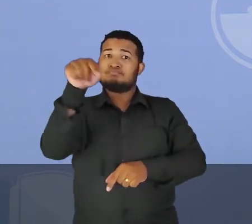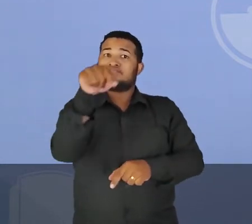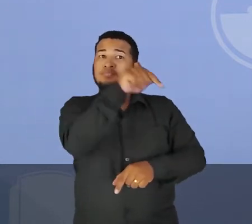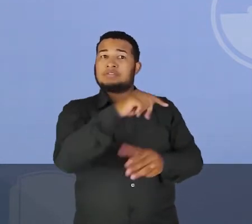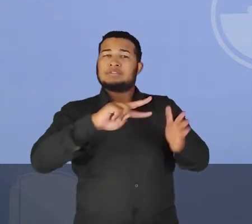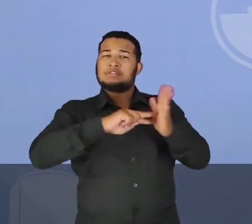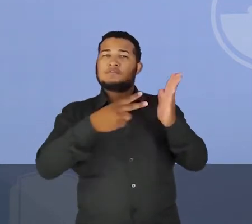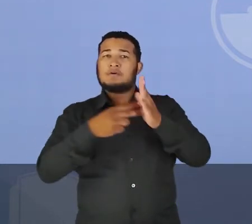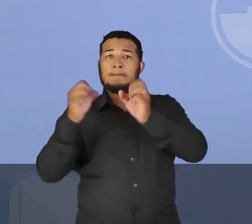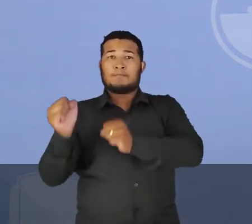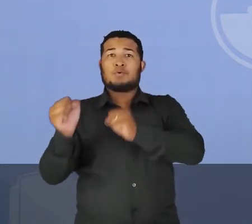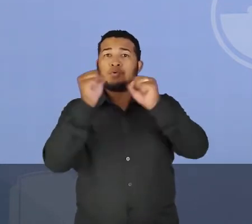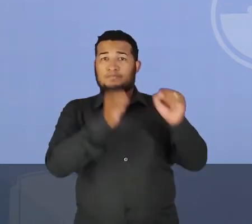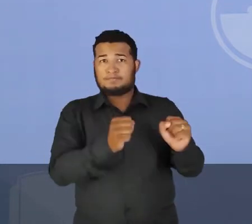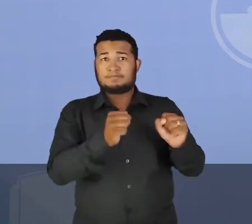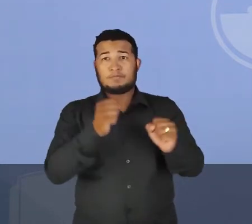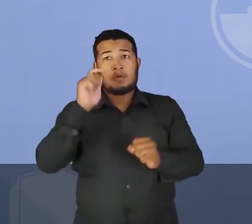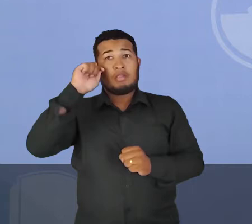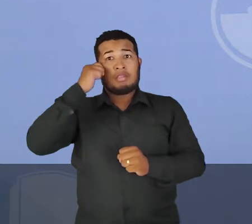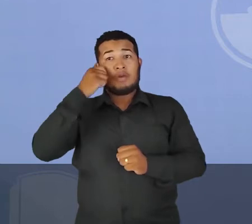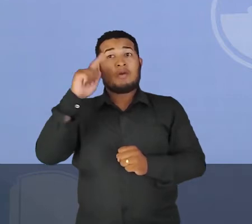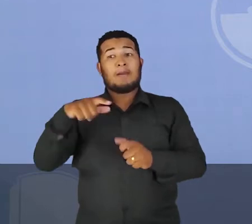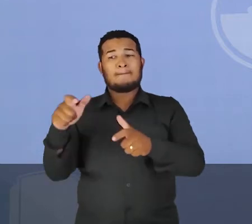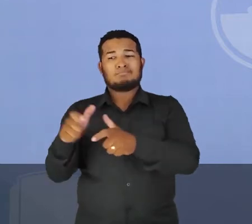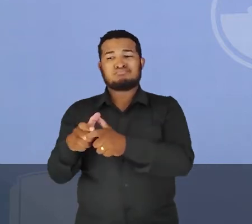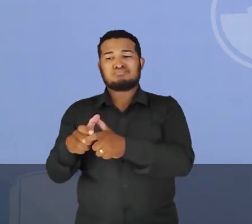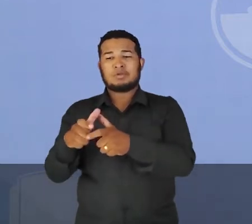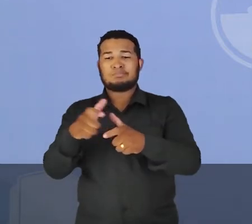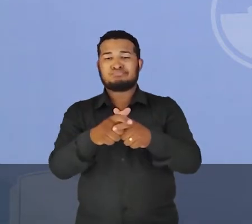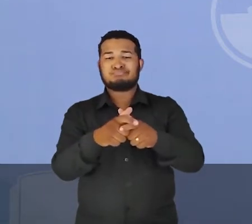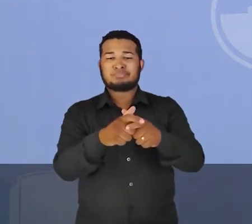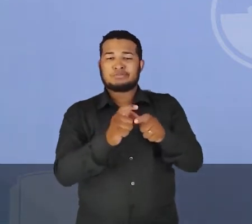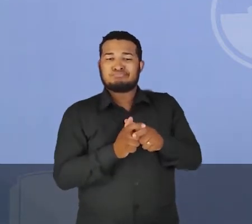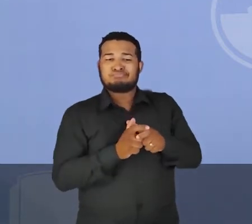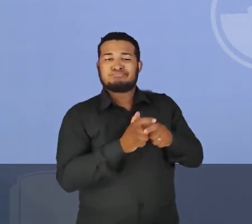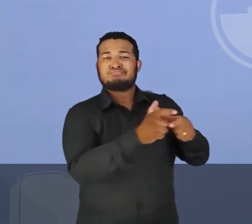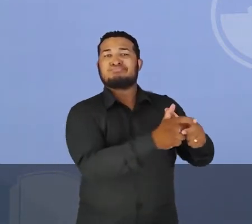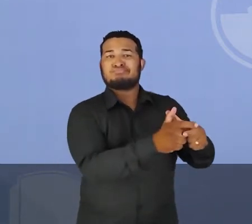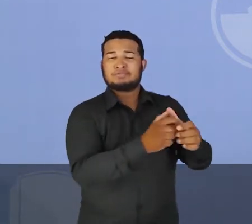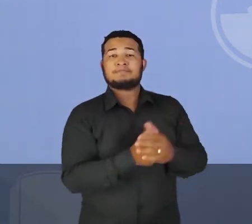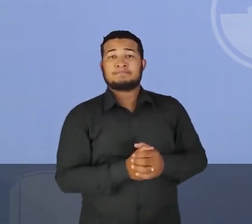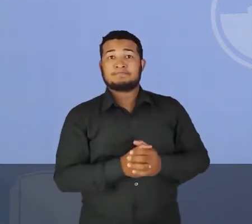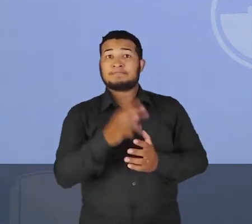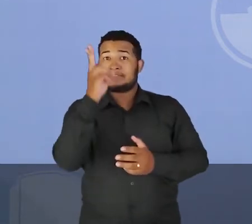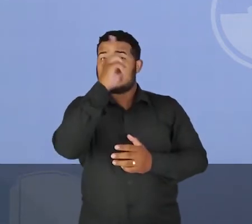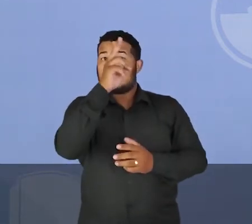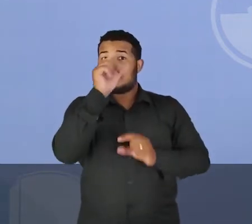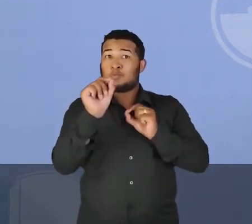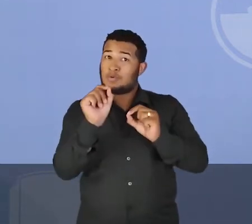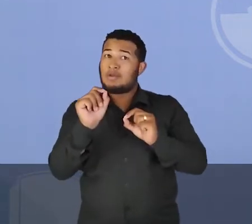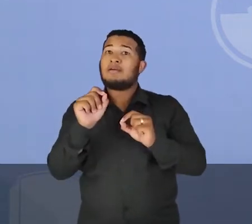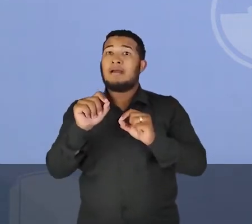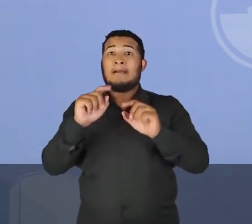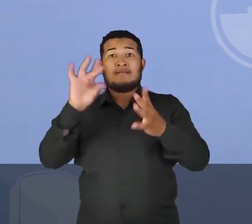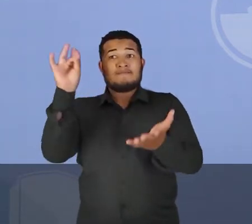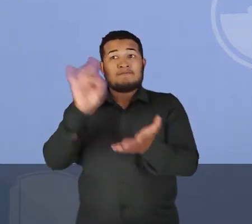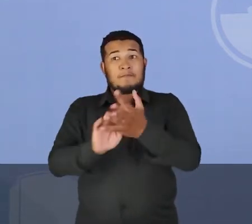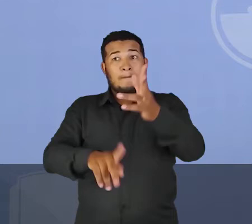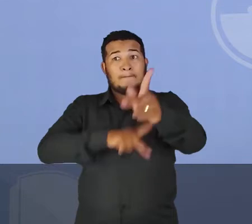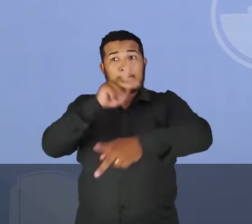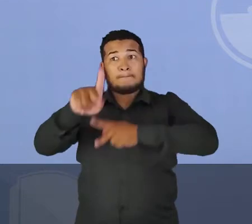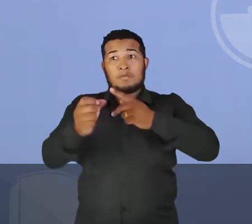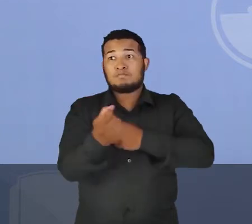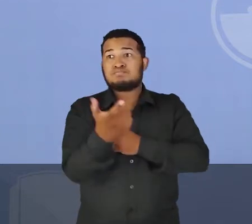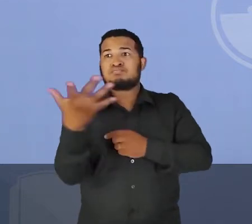poder, o negro é minoria. E, lembrando mais uma vez, eles são maioria